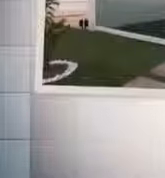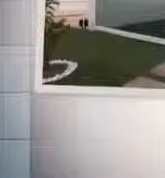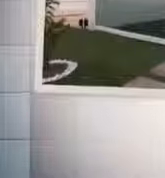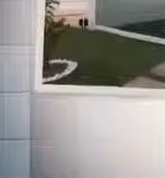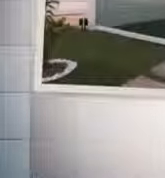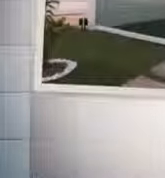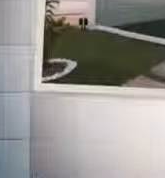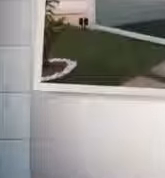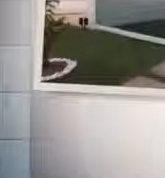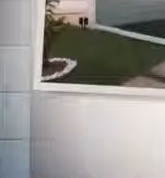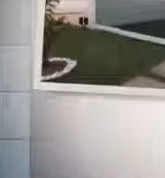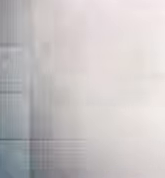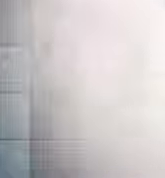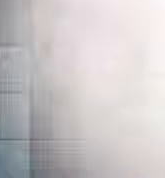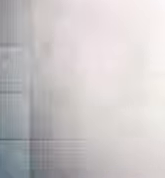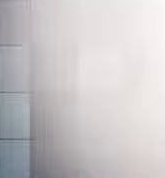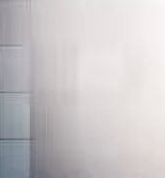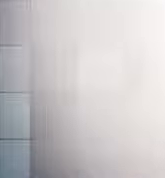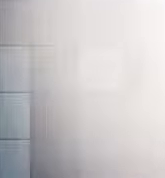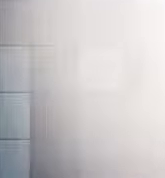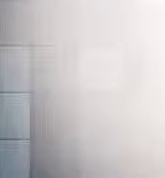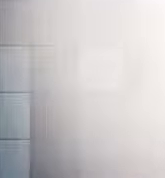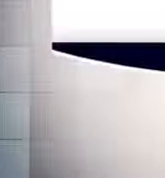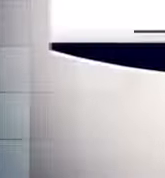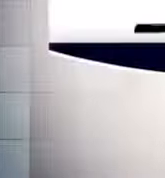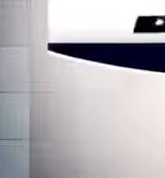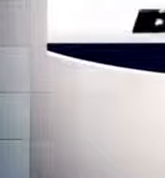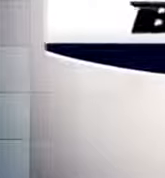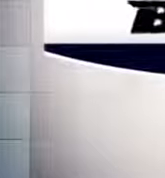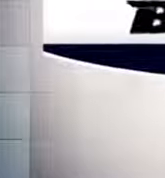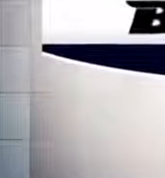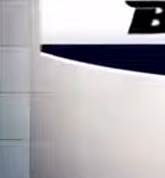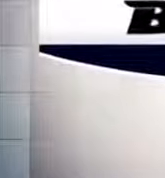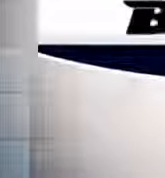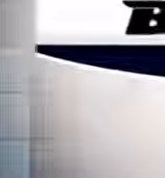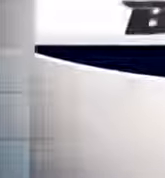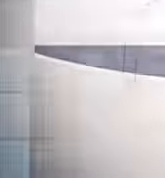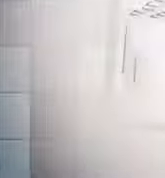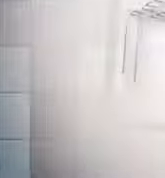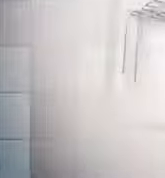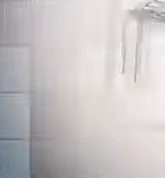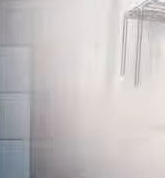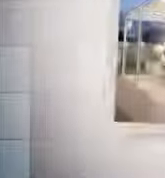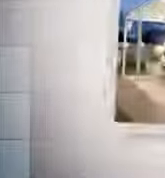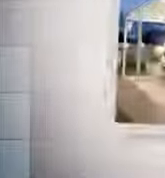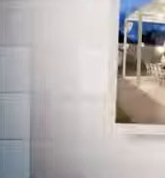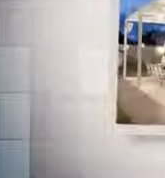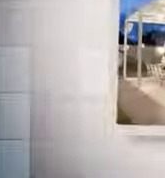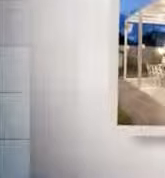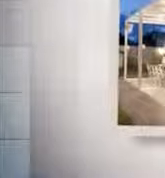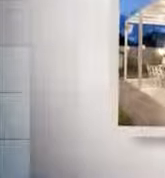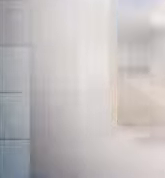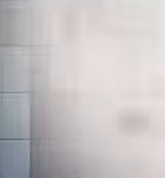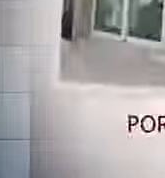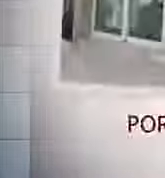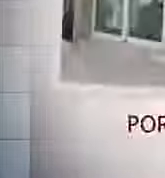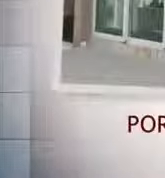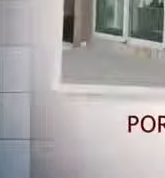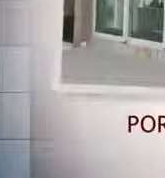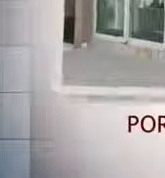empresa, o seu desejo tem nome: Esquadrilhas de Alumínio Boa Vista. Cobertura de alumínio com